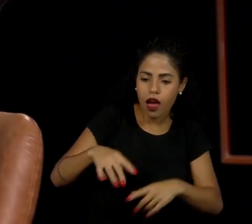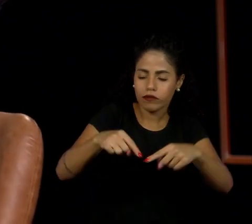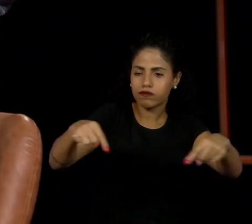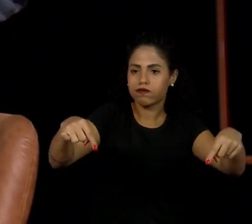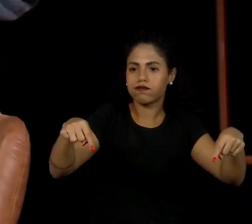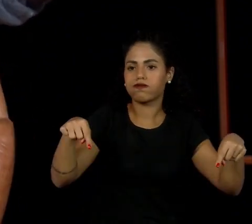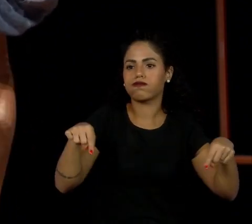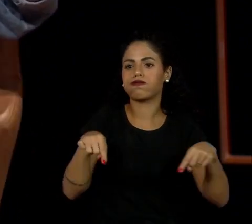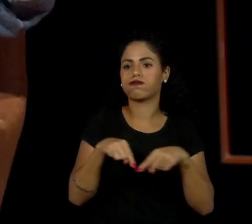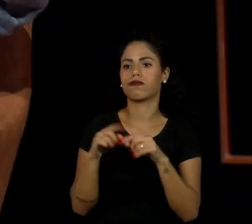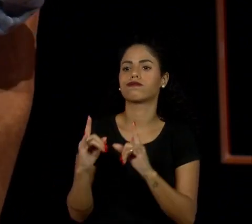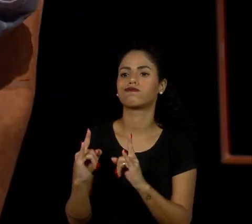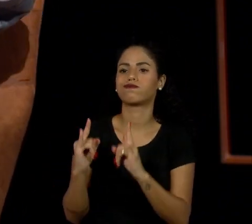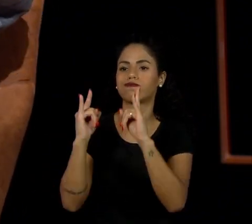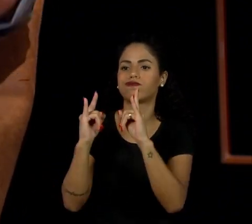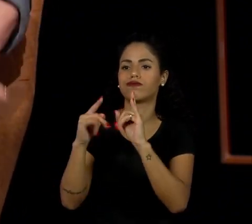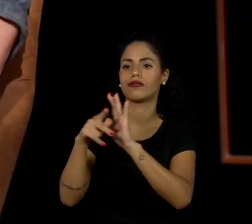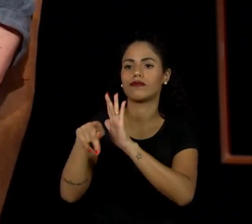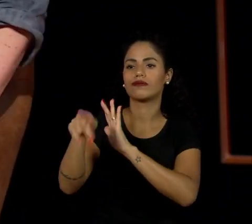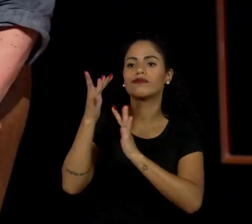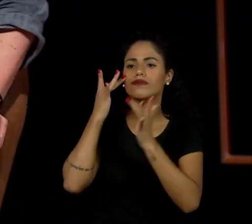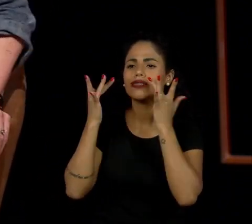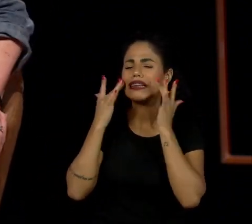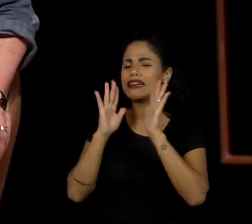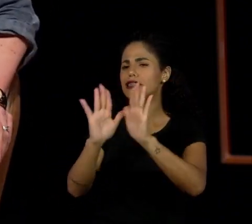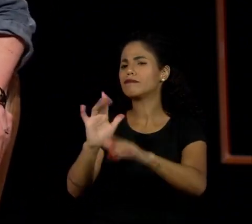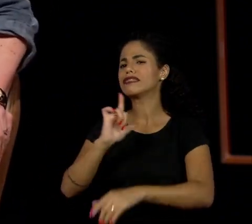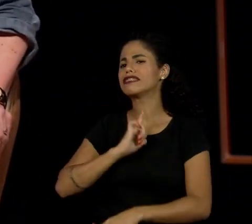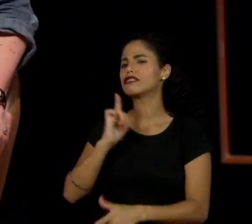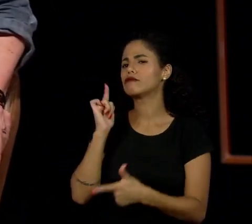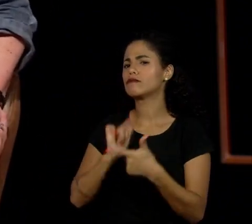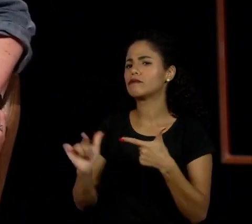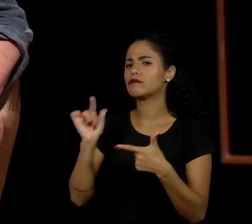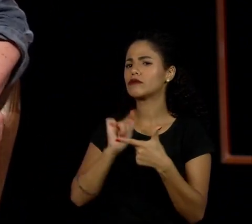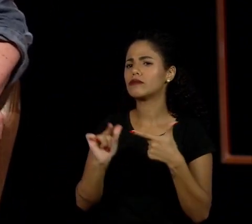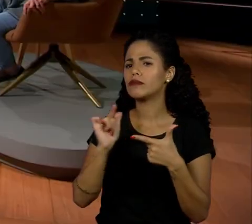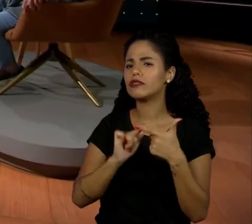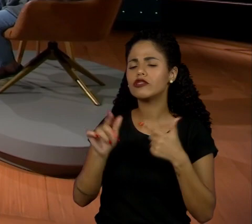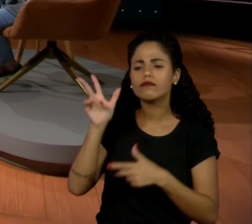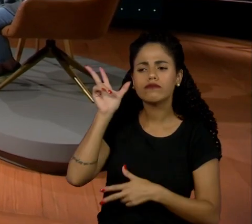teatro. E aí tinha um problema sério de acústica.